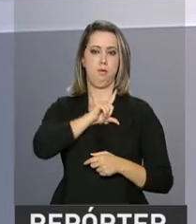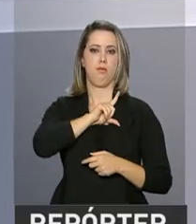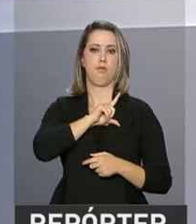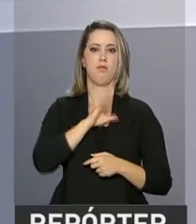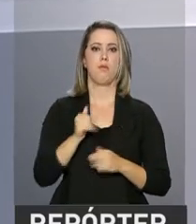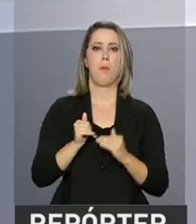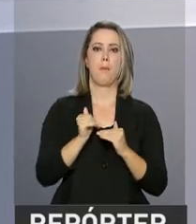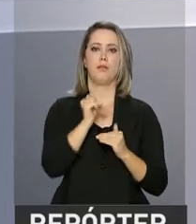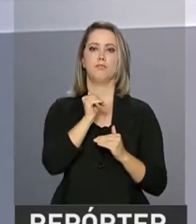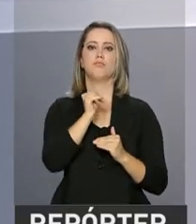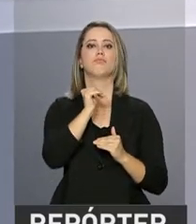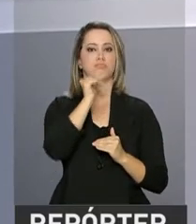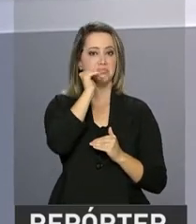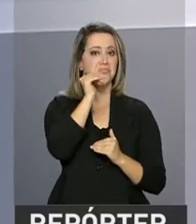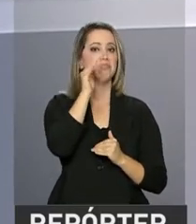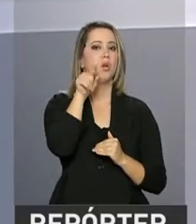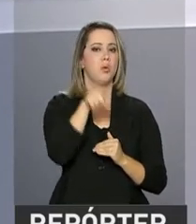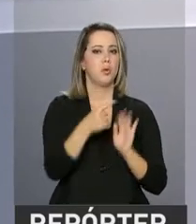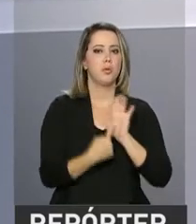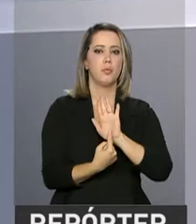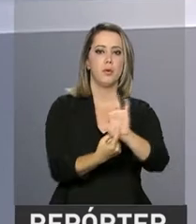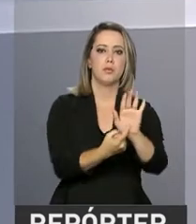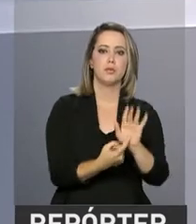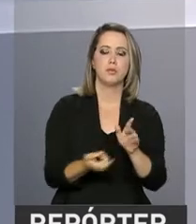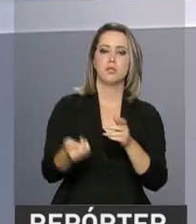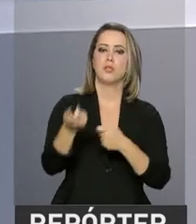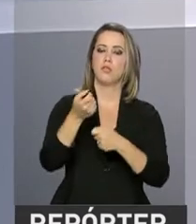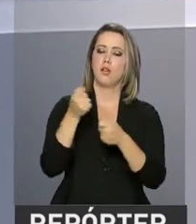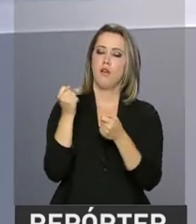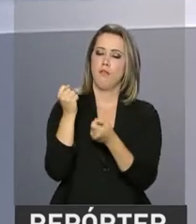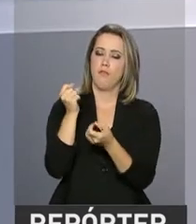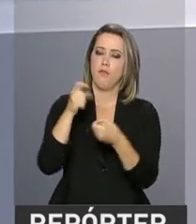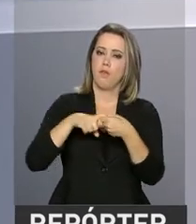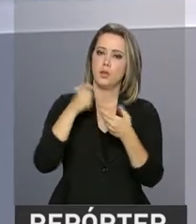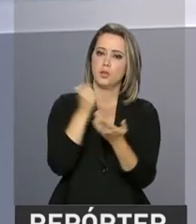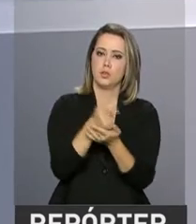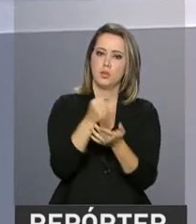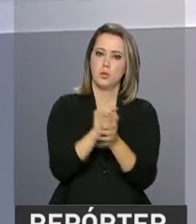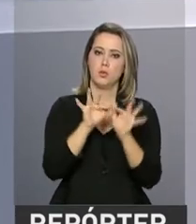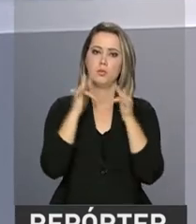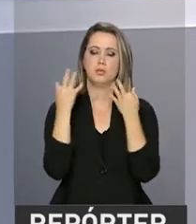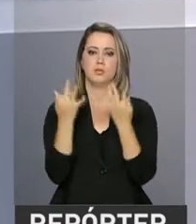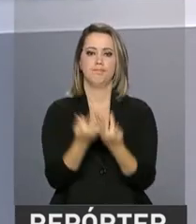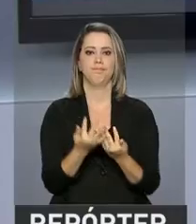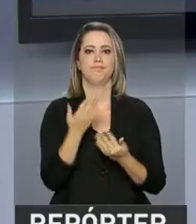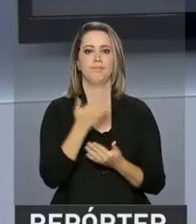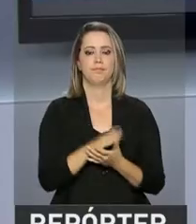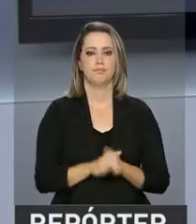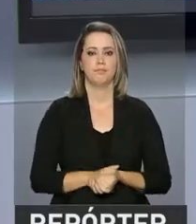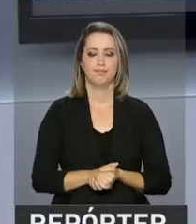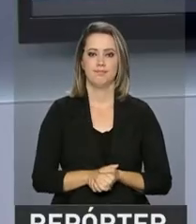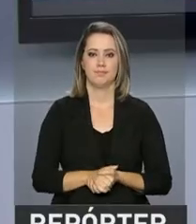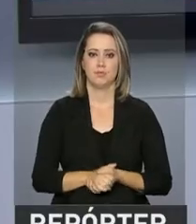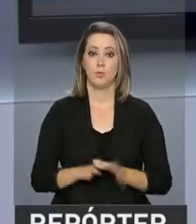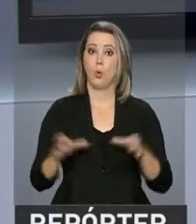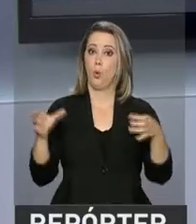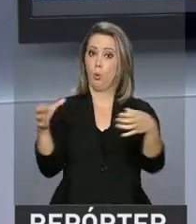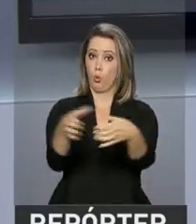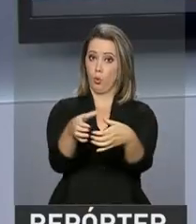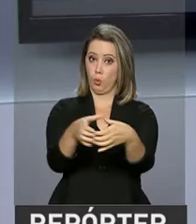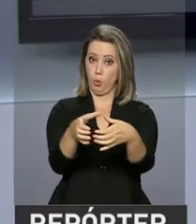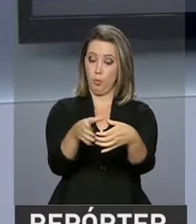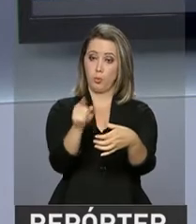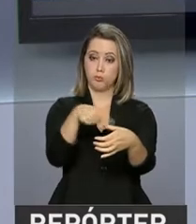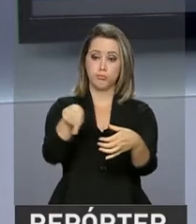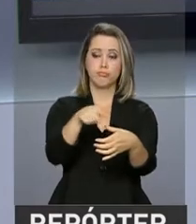real vem aumentando, o que pode ser um indicativo da retomada do consumo das famílias. O setor de serviços